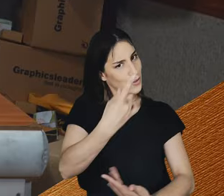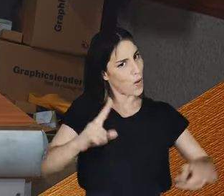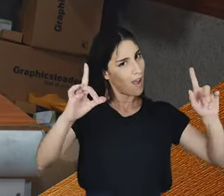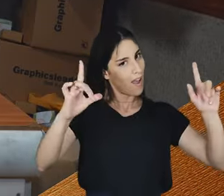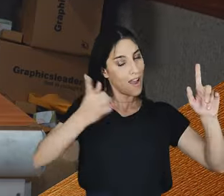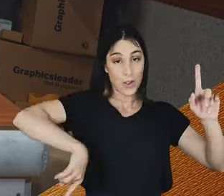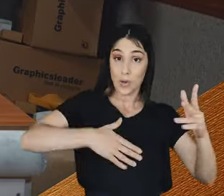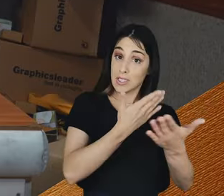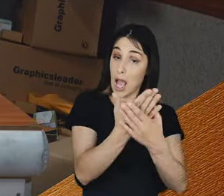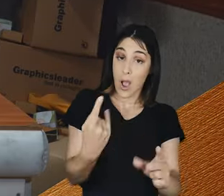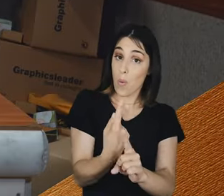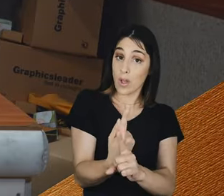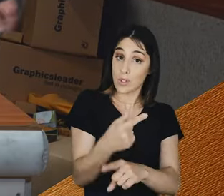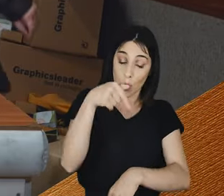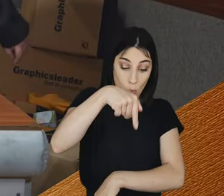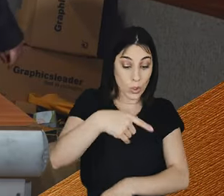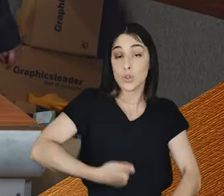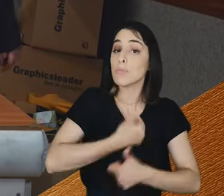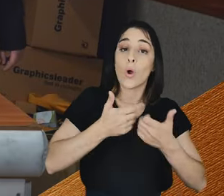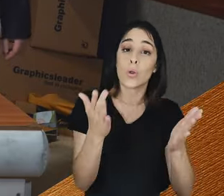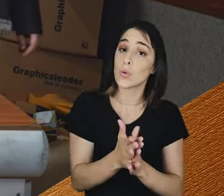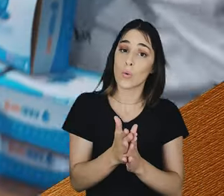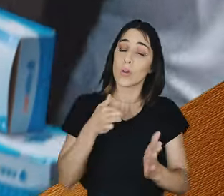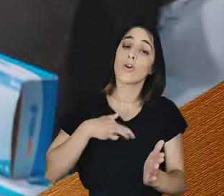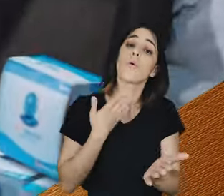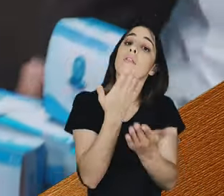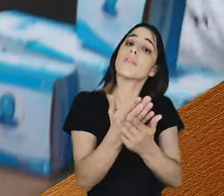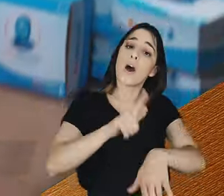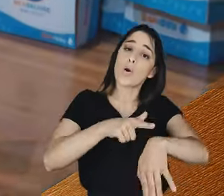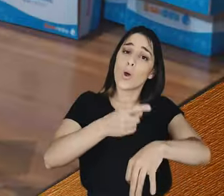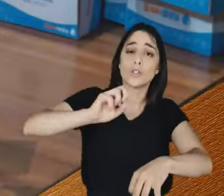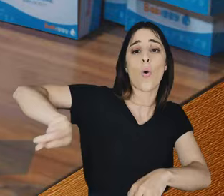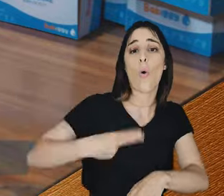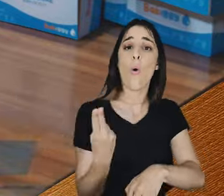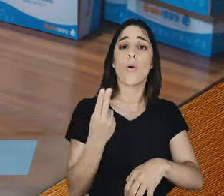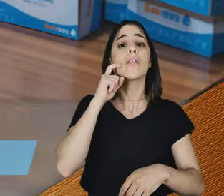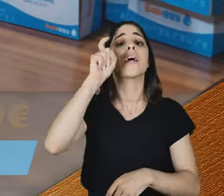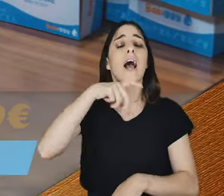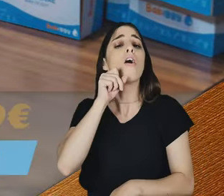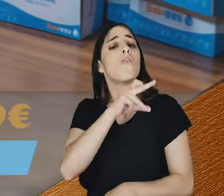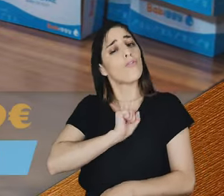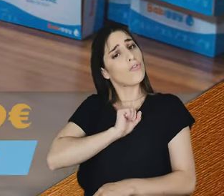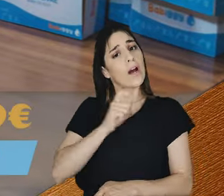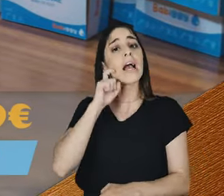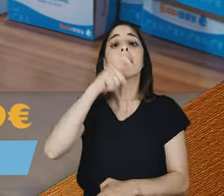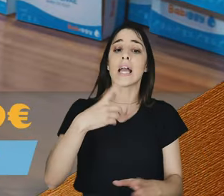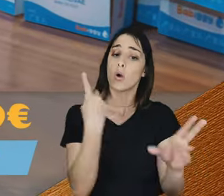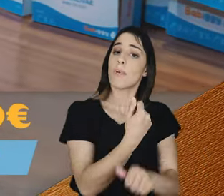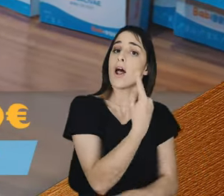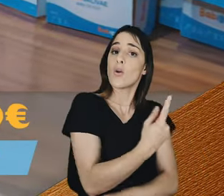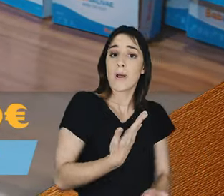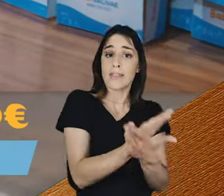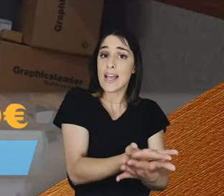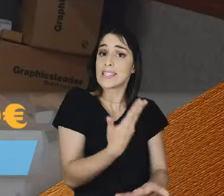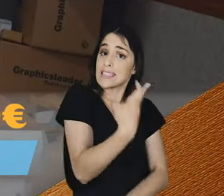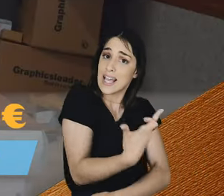pois, oferecemos claro. Coisas. Sempre. E hoje vou oferecer o melhor de tudo. Vitor, o quê? Vou oferecer um relógio de ouro que era do meu avô, Vitor. Quem comprar uma leva 7, não leva esta, que esta é para si.